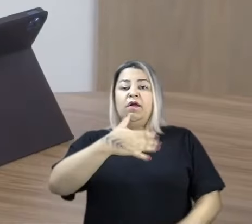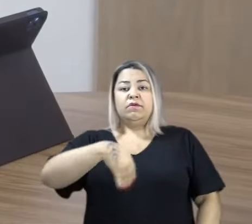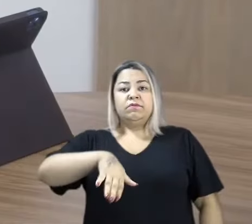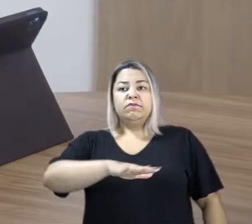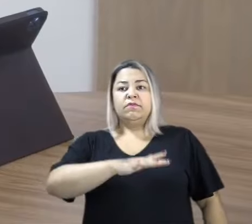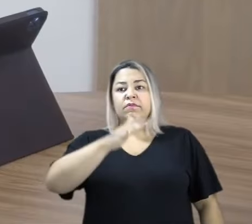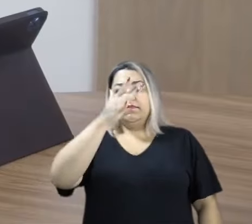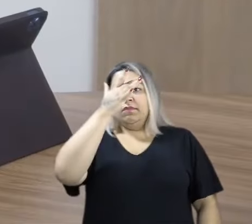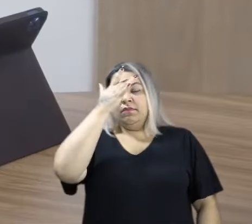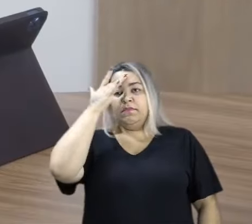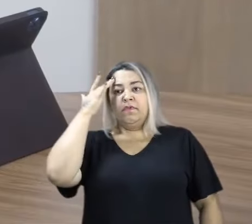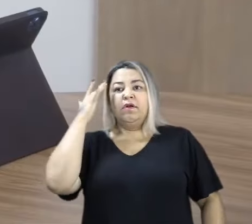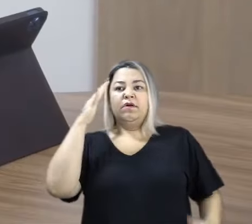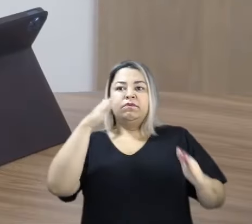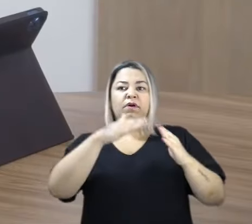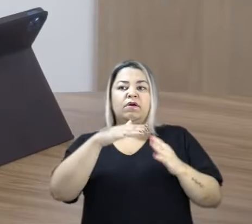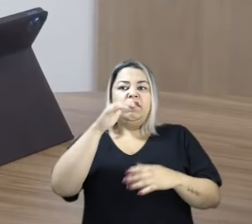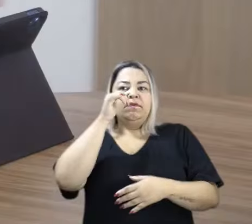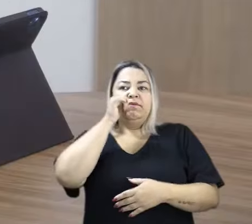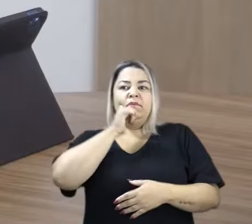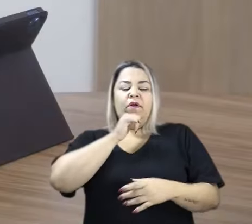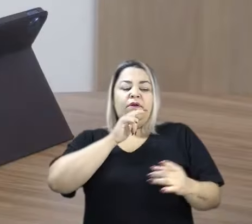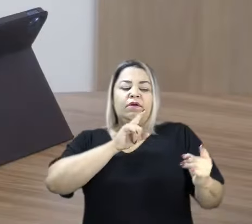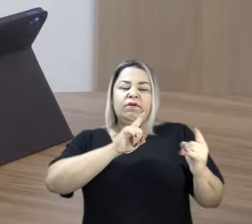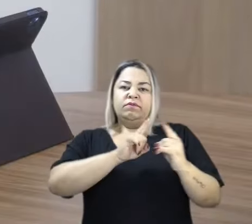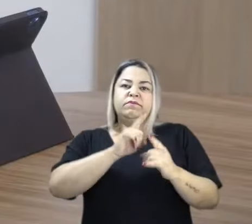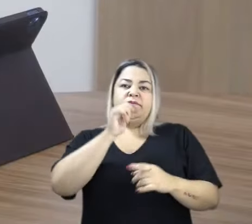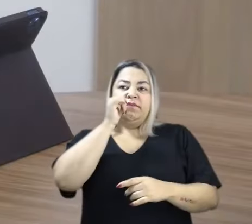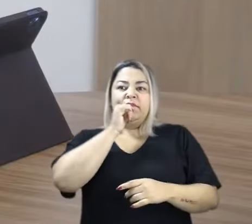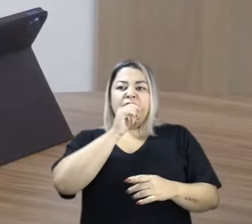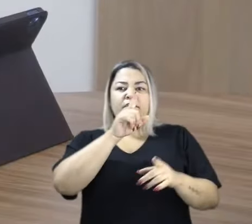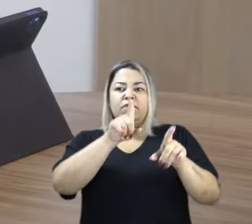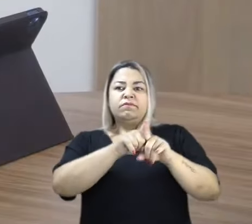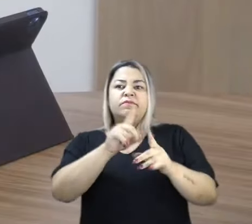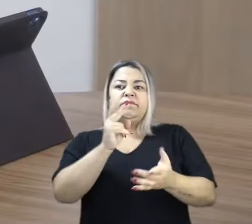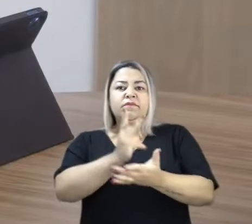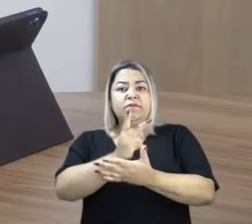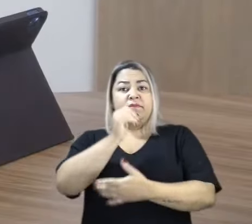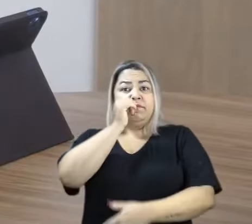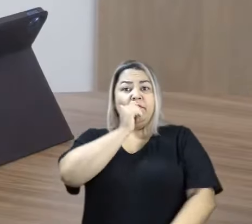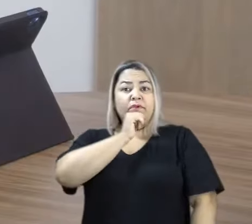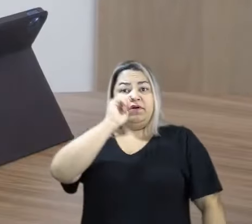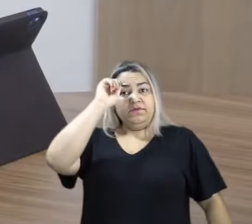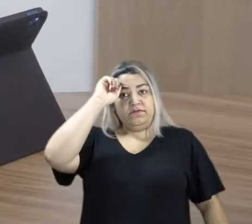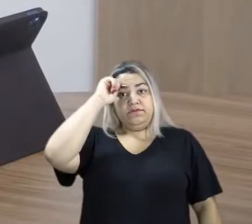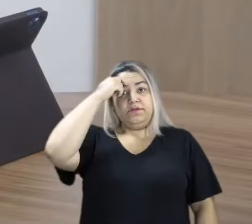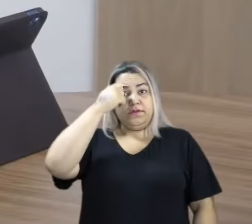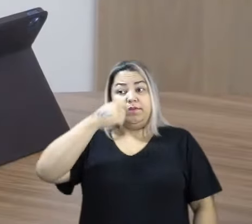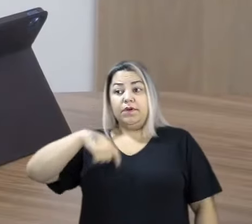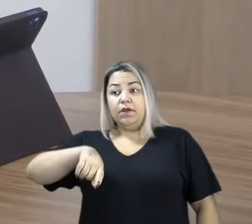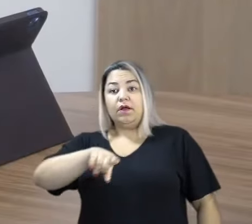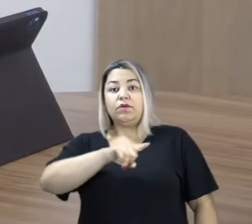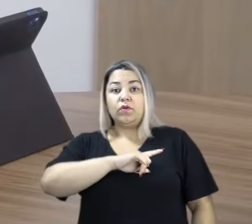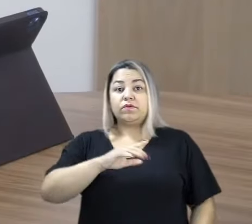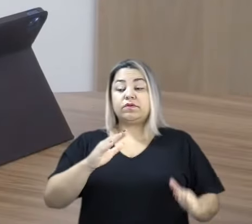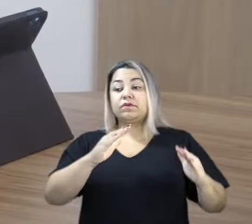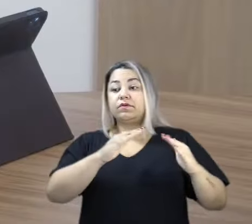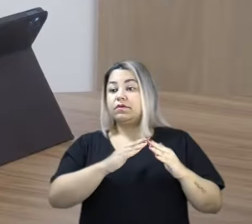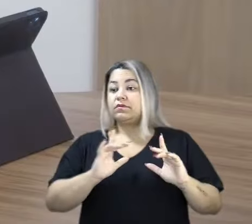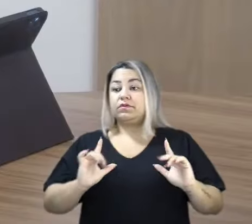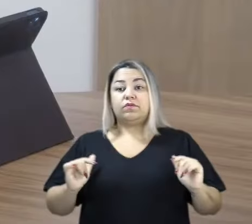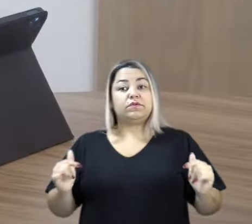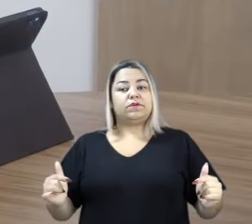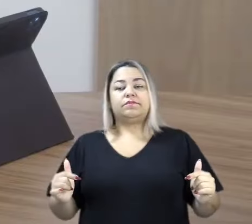Casa da Mulher Brasileira atende as mulheres, ela também vai atender mulheres negras, né? Sim. Então, a nossa casa, que não